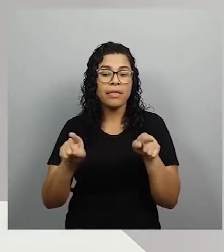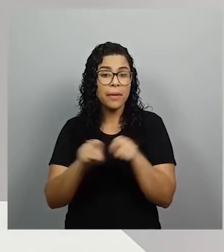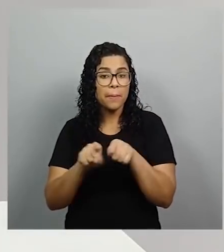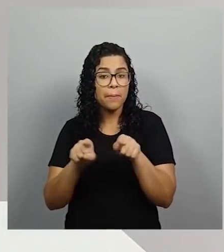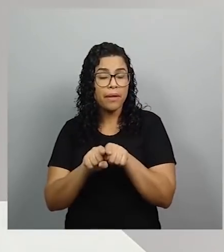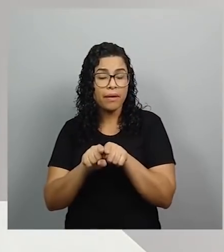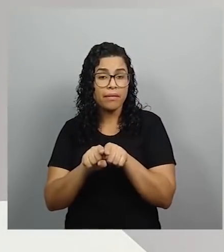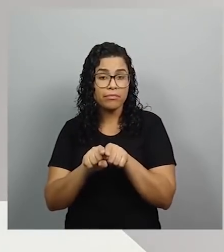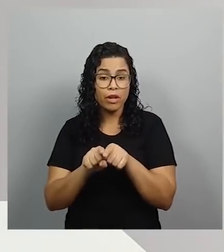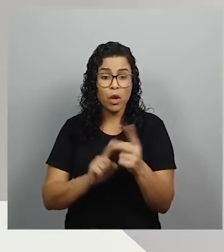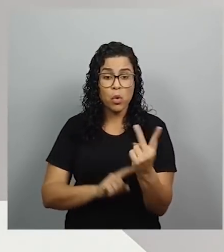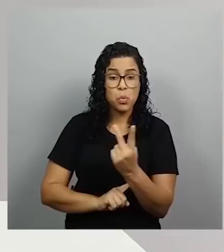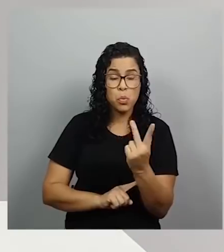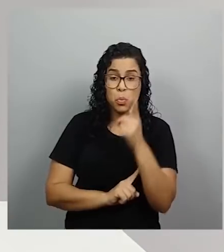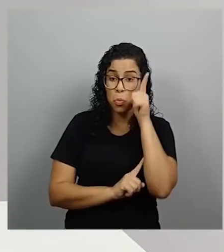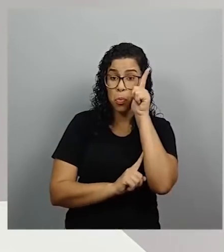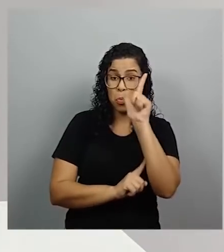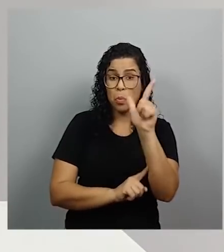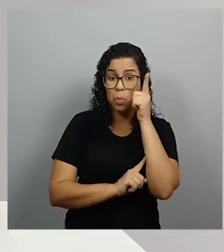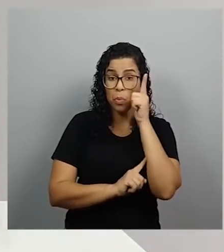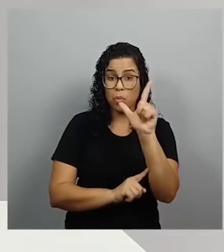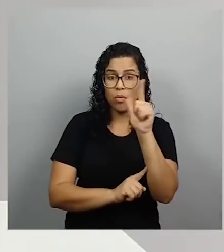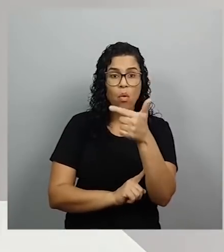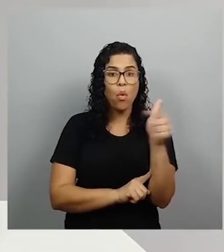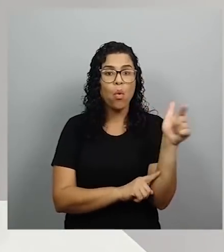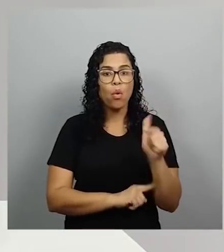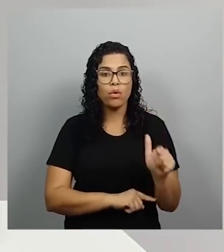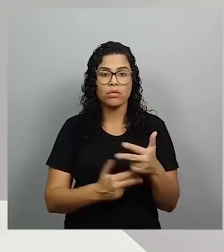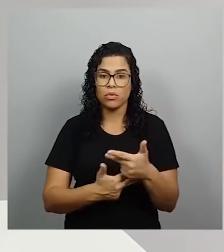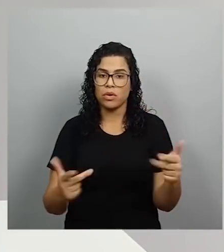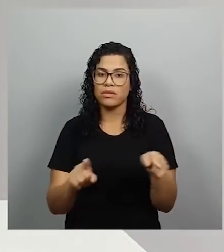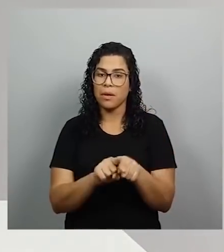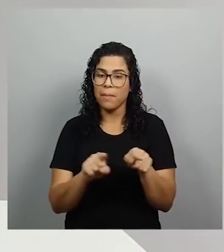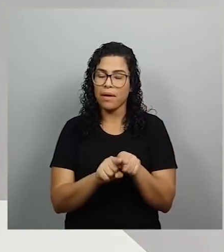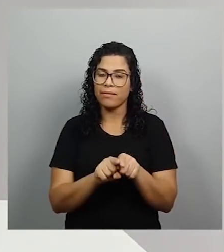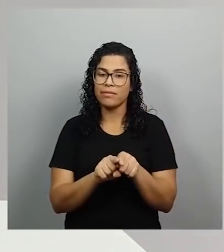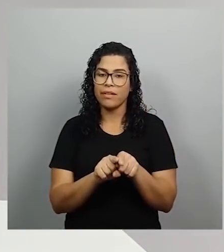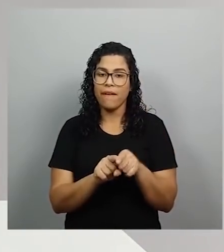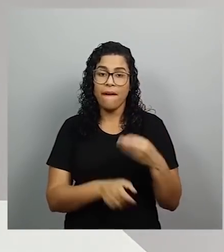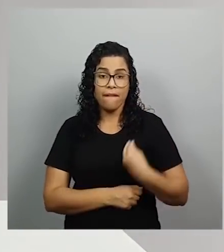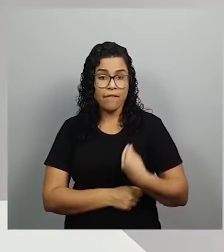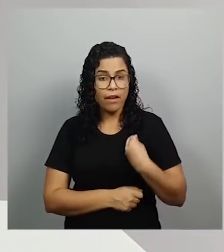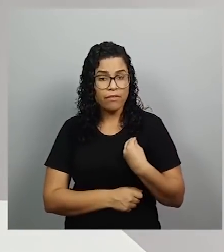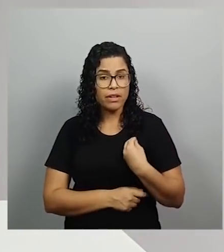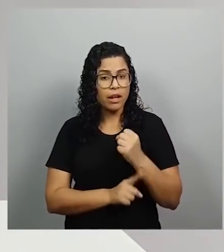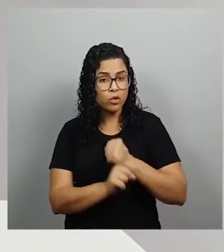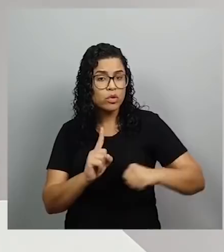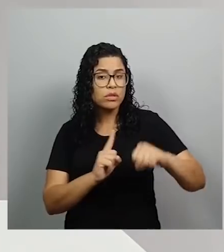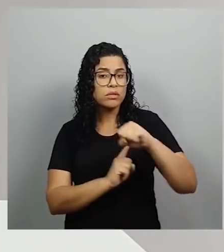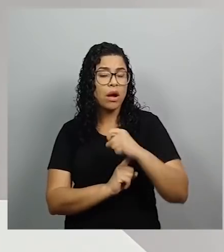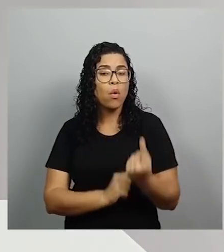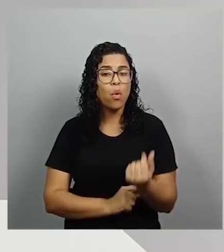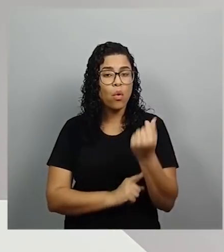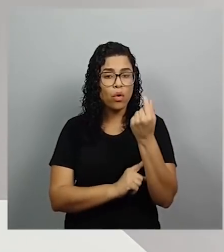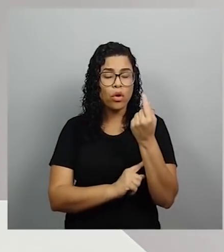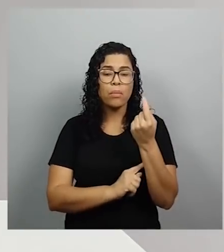das mulheres e as conquistas delas em outros setores, como na vida econômica, social e